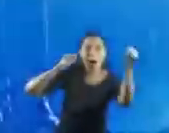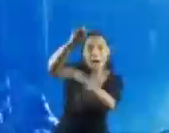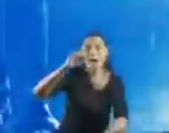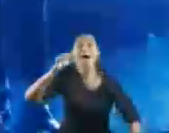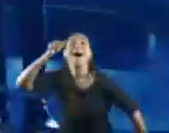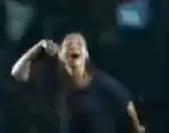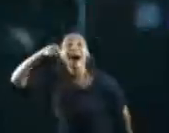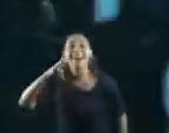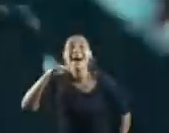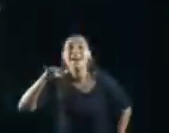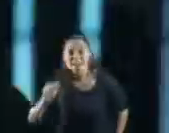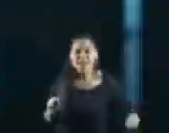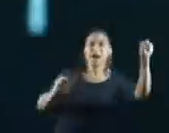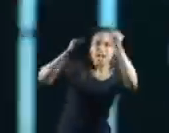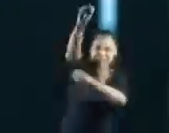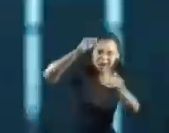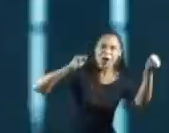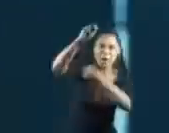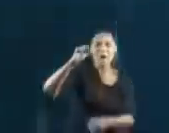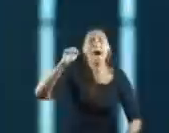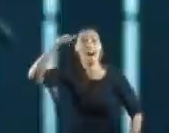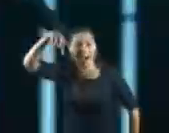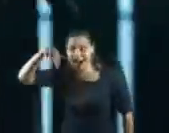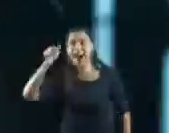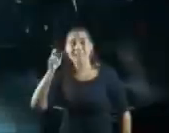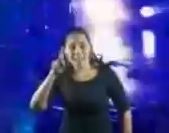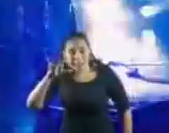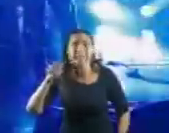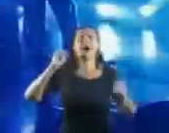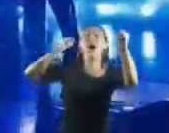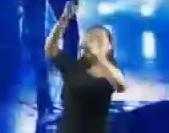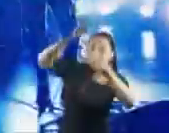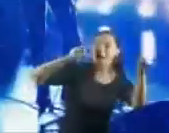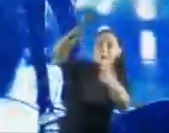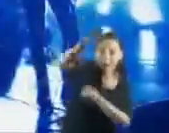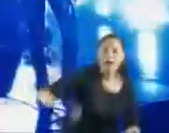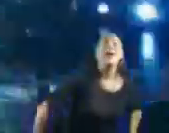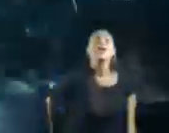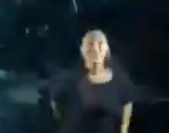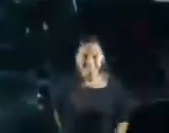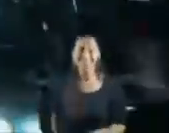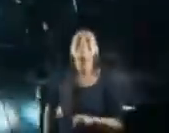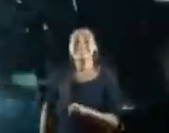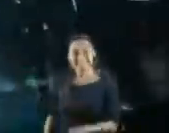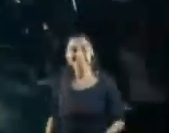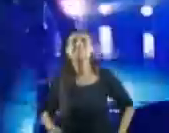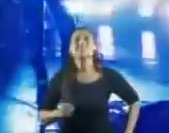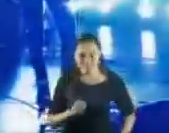Oh,